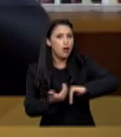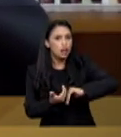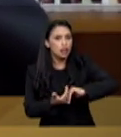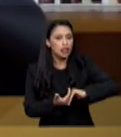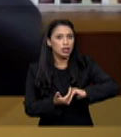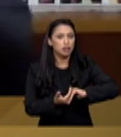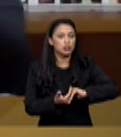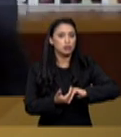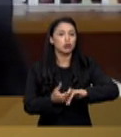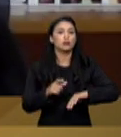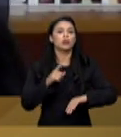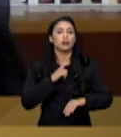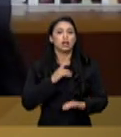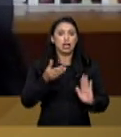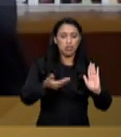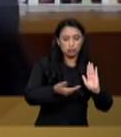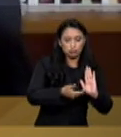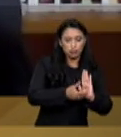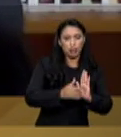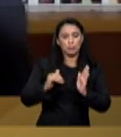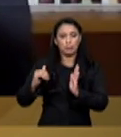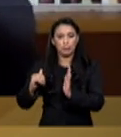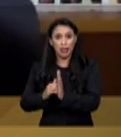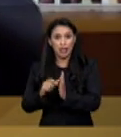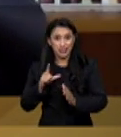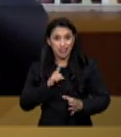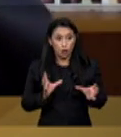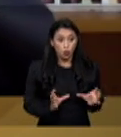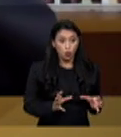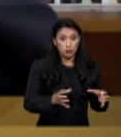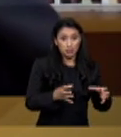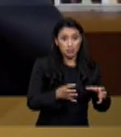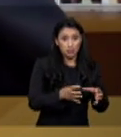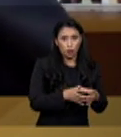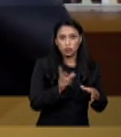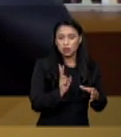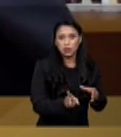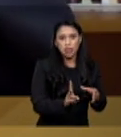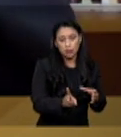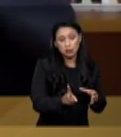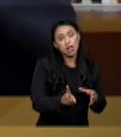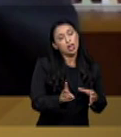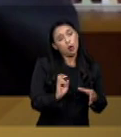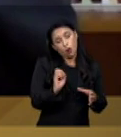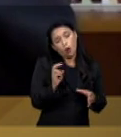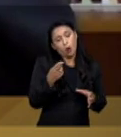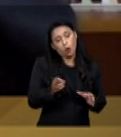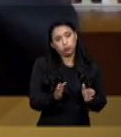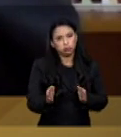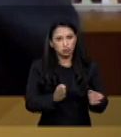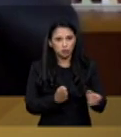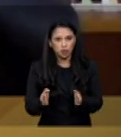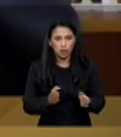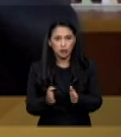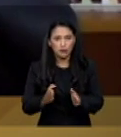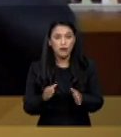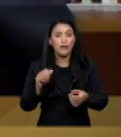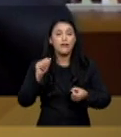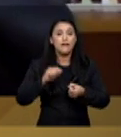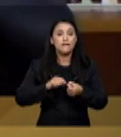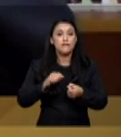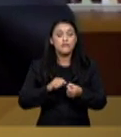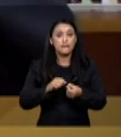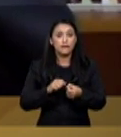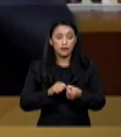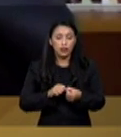Nacional e suas casas terão comissões permanentes e temporárias constituídas na forma e